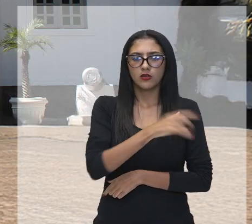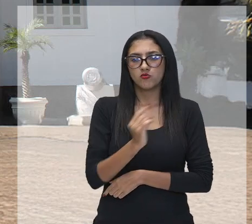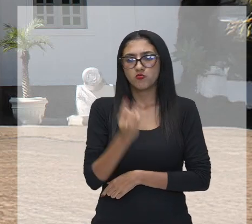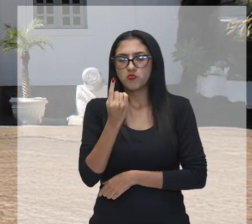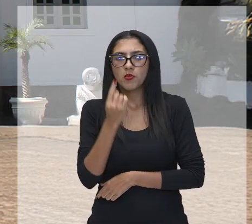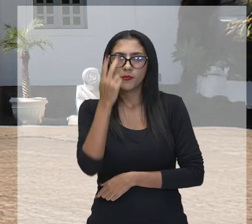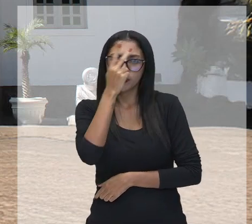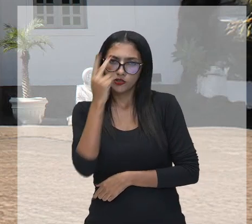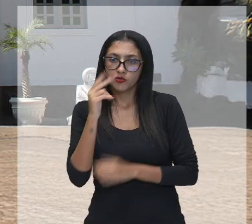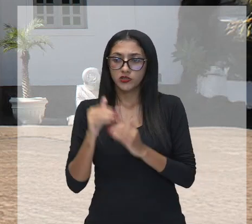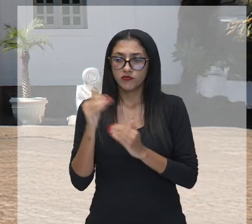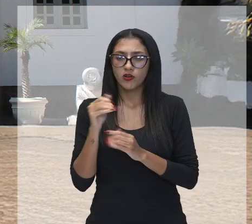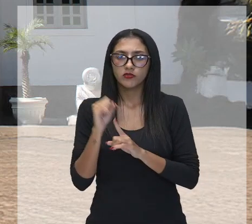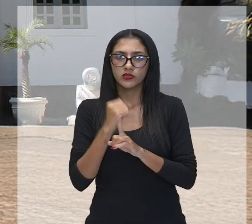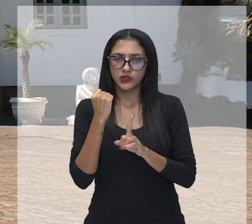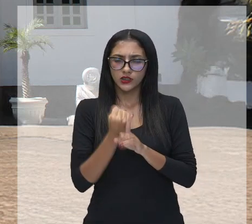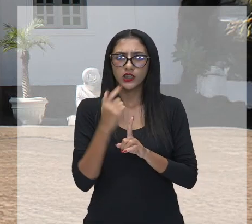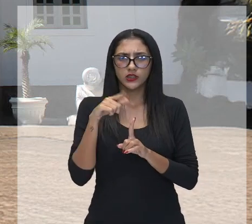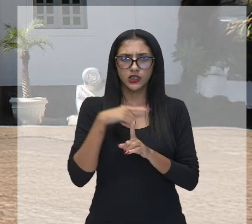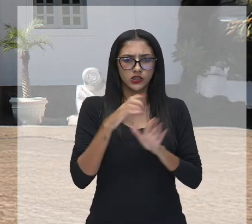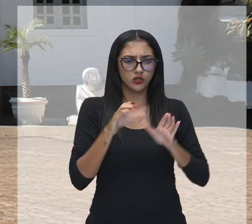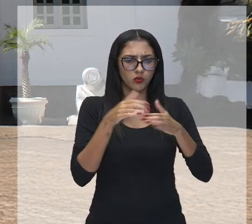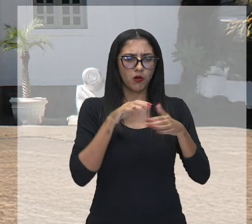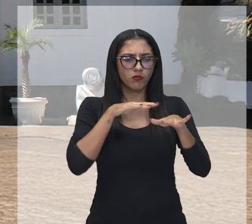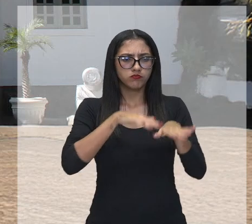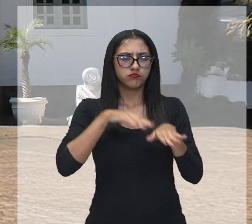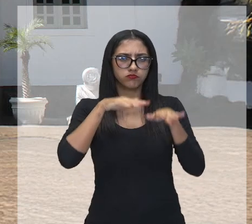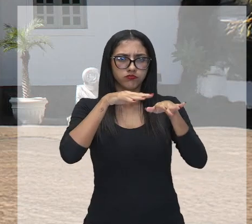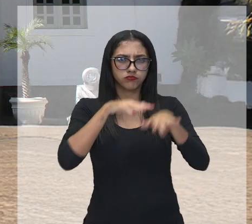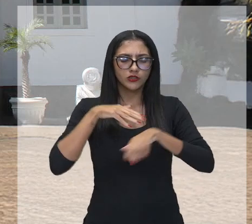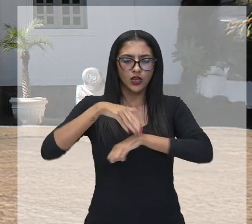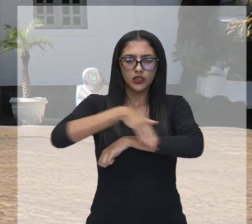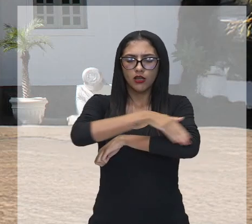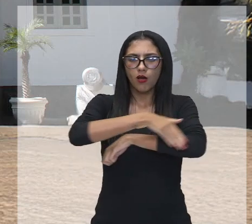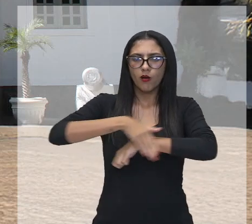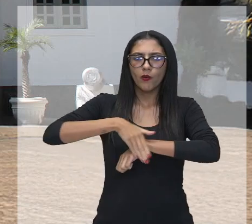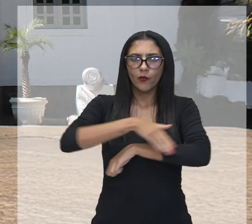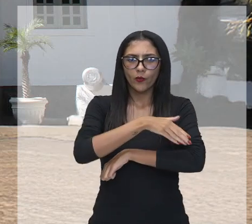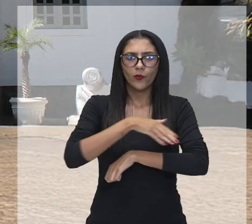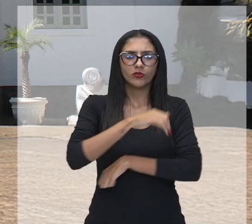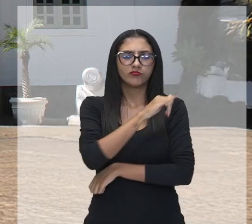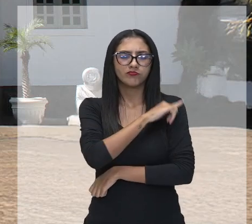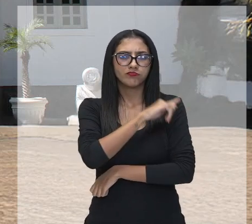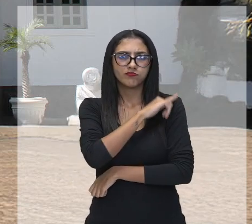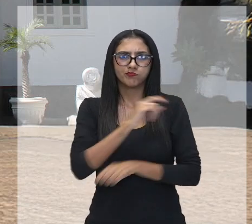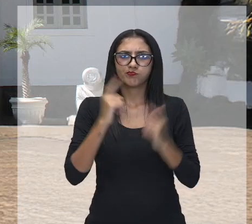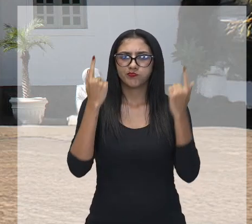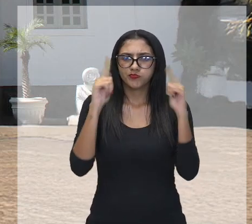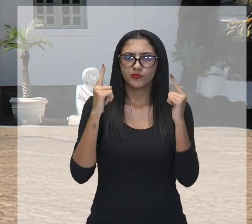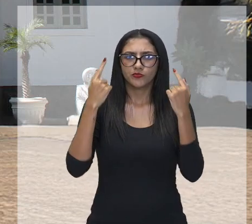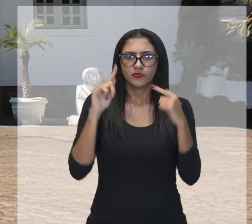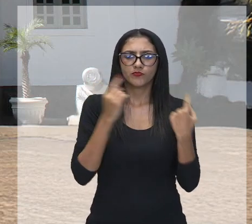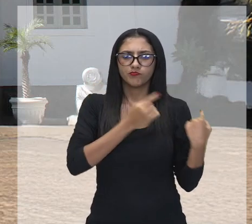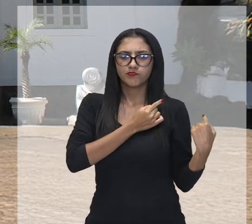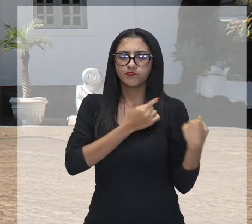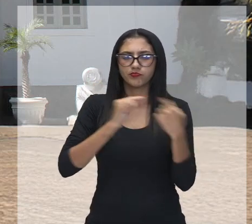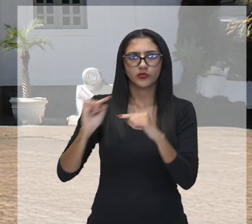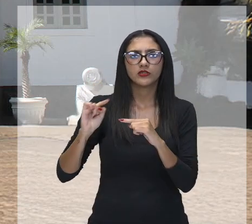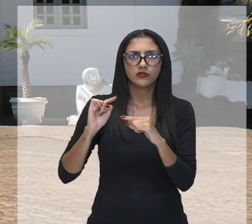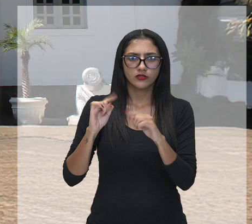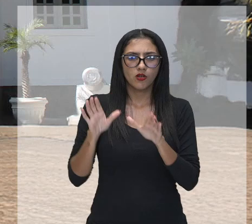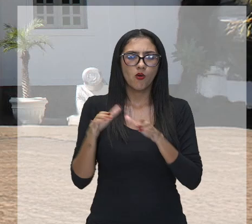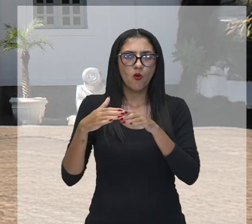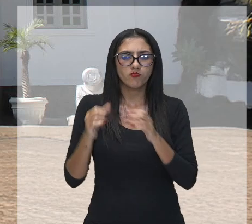Eles marcharam pela Avenida Atlântica vamos dizer assim, à frente, né, confrontando ali as